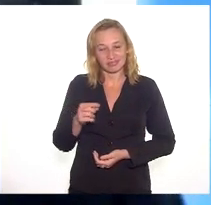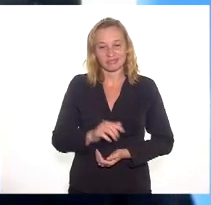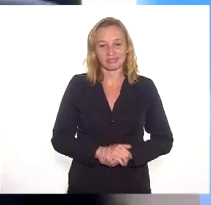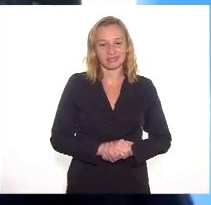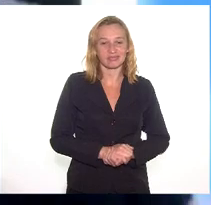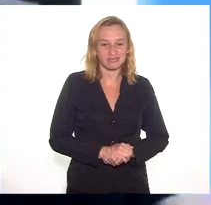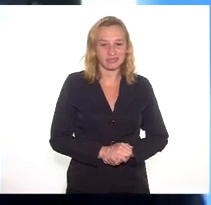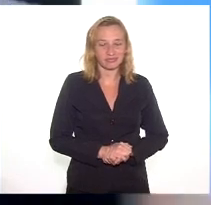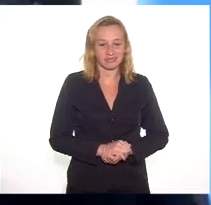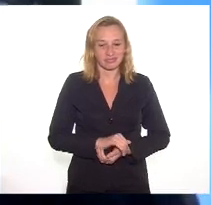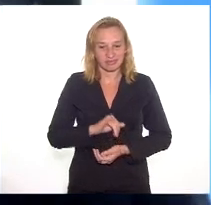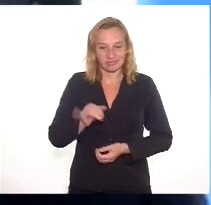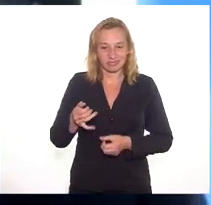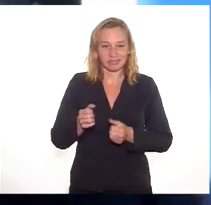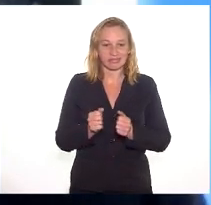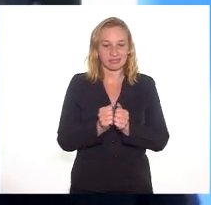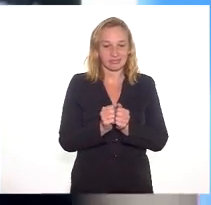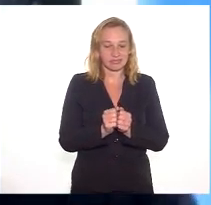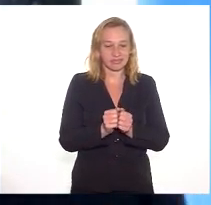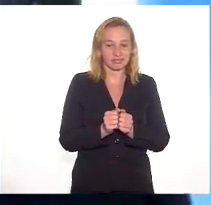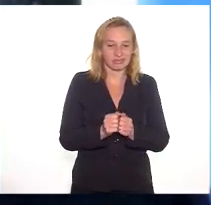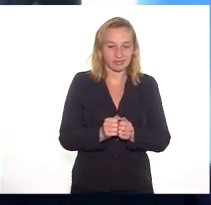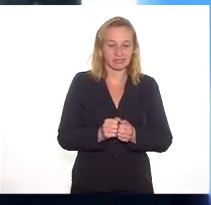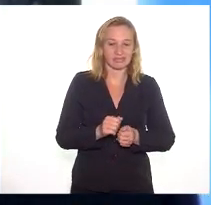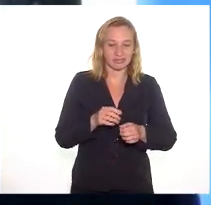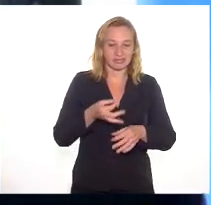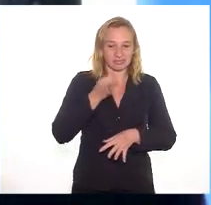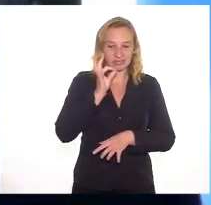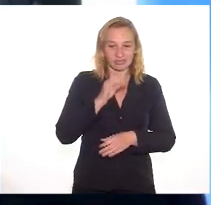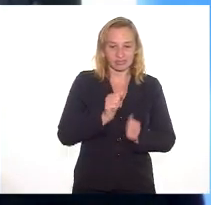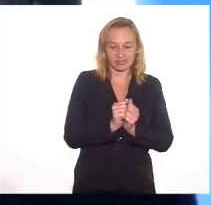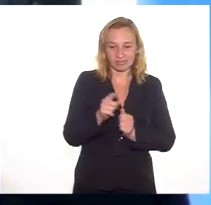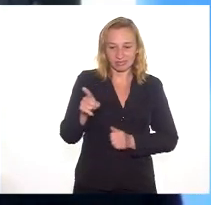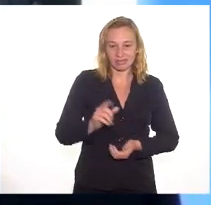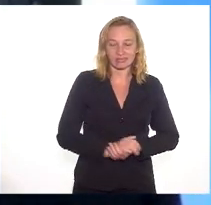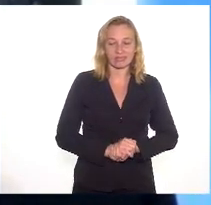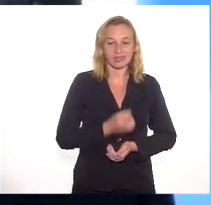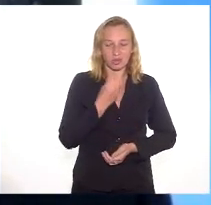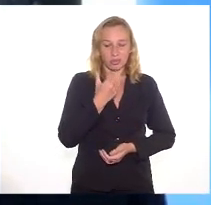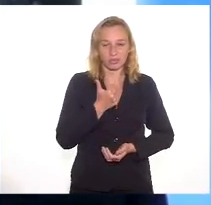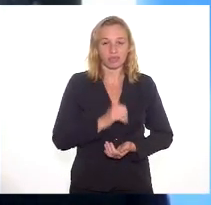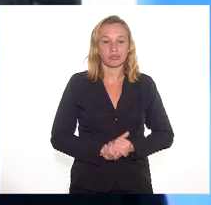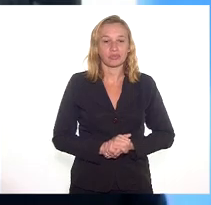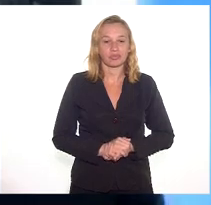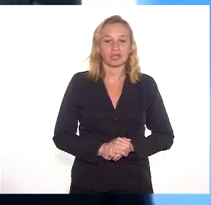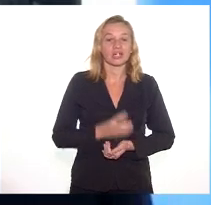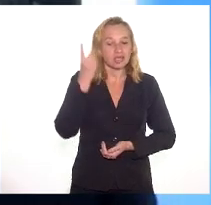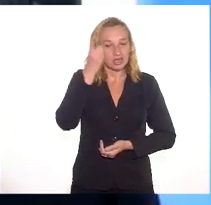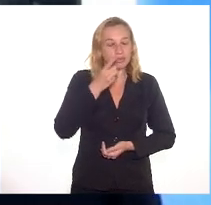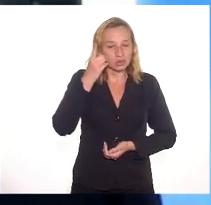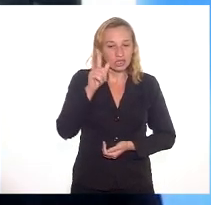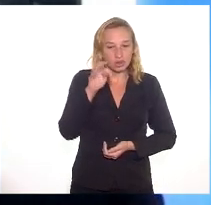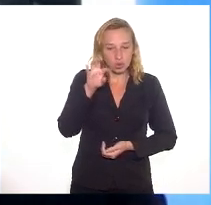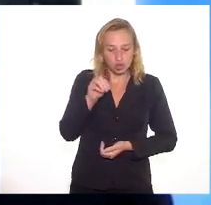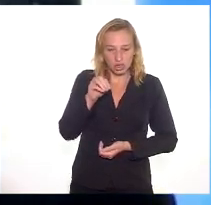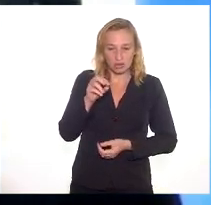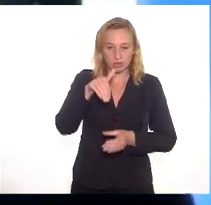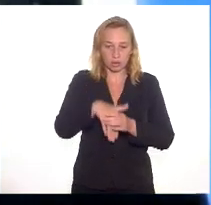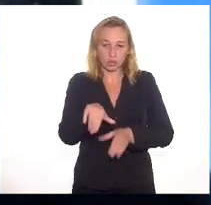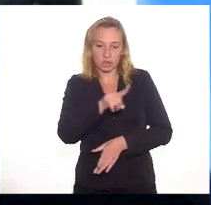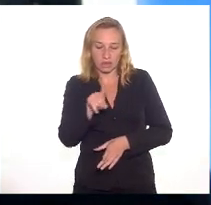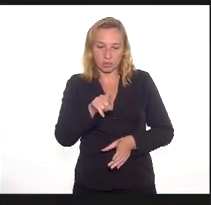meu prestígio aumenta um bocadinho quando eu sento aqui, eu vou tomar um café com você. Deputado Gustavo Schmidt votou não no